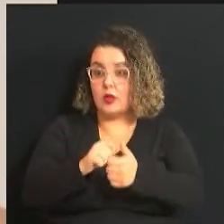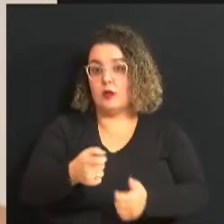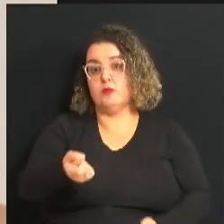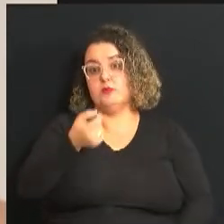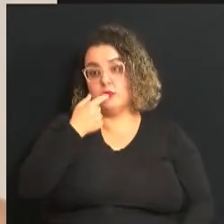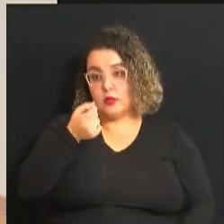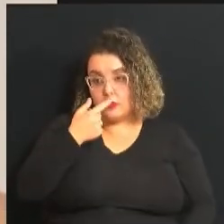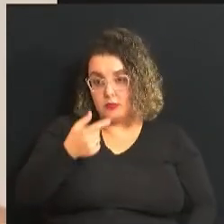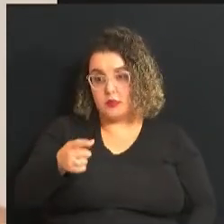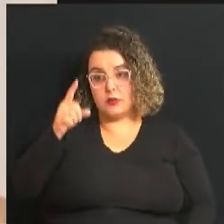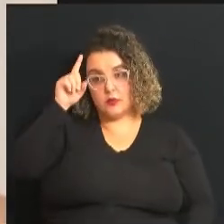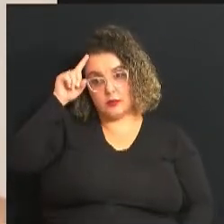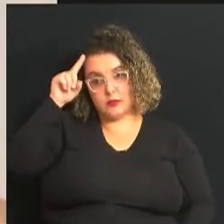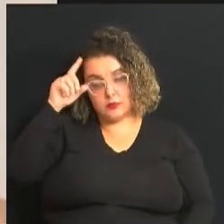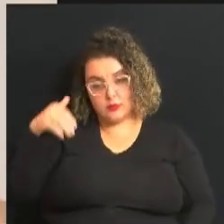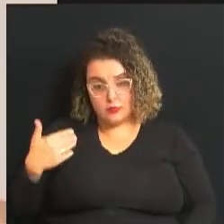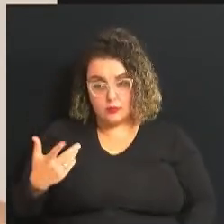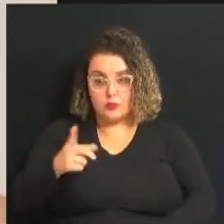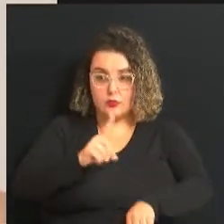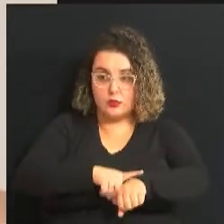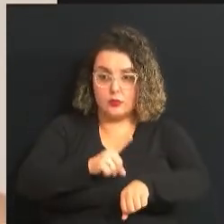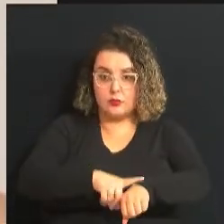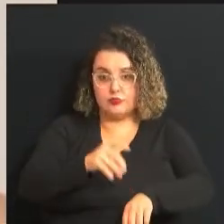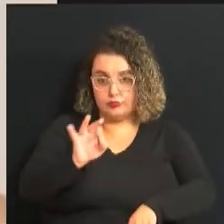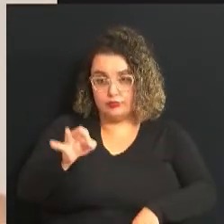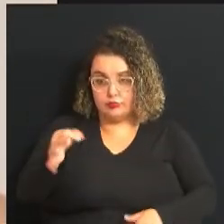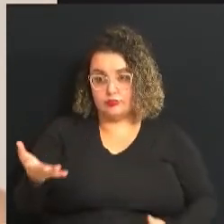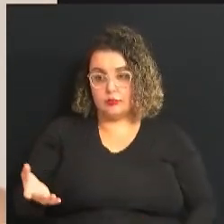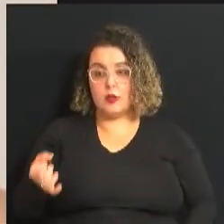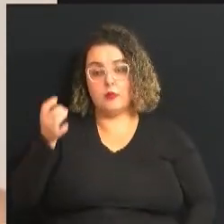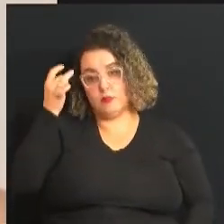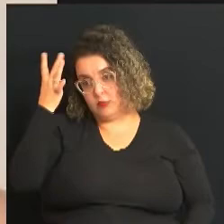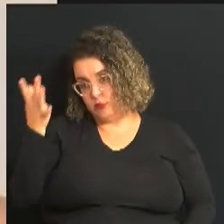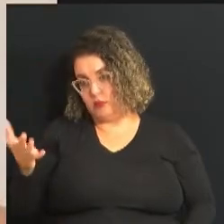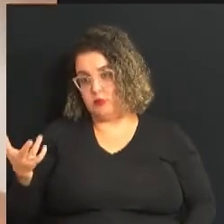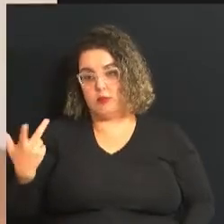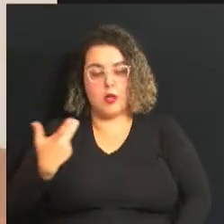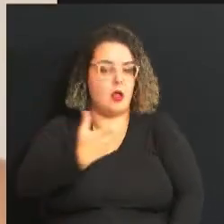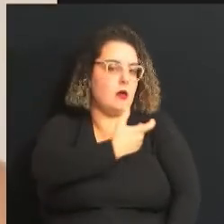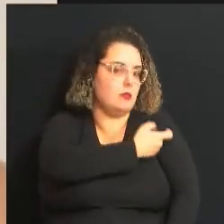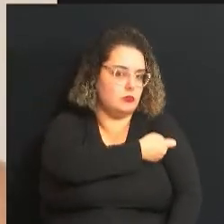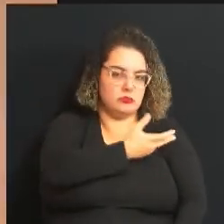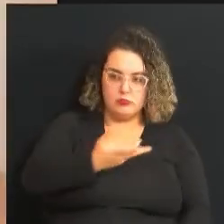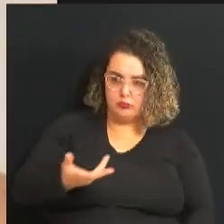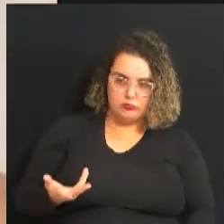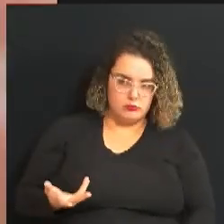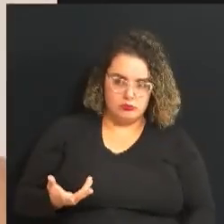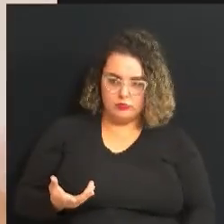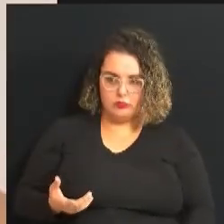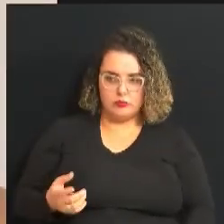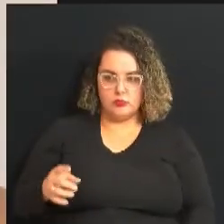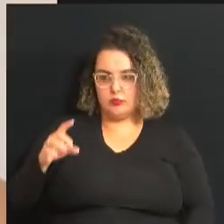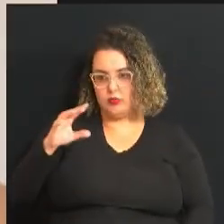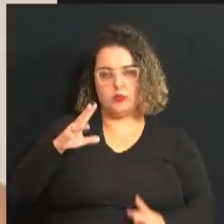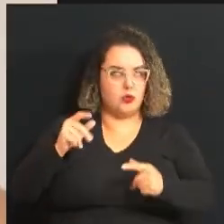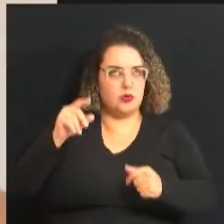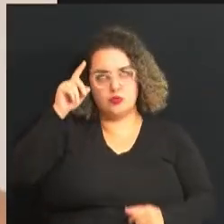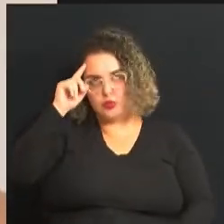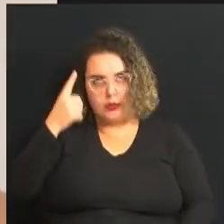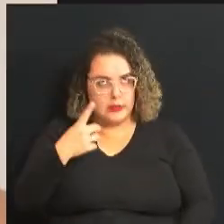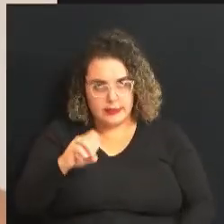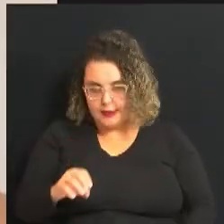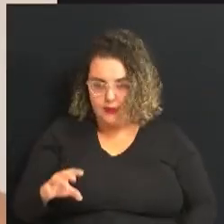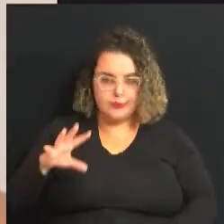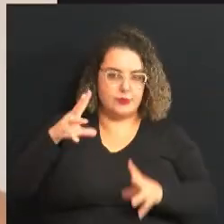tomada diariamente no mesmo horário. Talvez é mais fácil uma injeção que ela vai tomar ali todo dia 10, todo dia 15, e